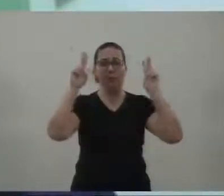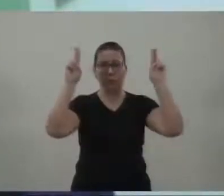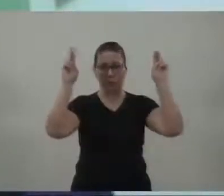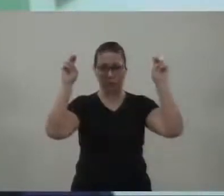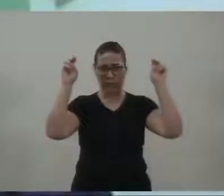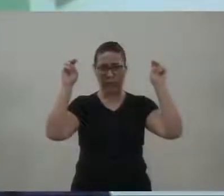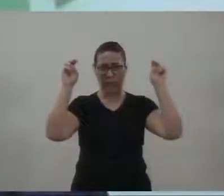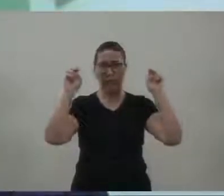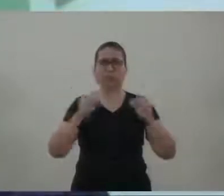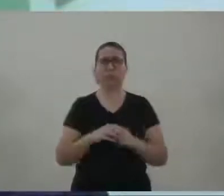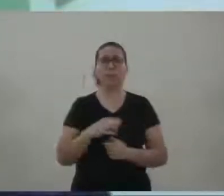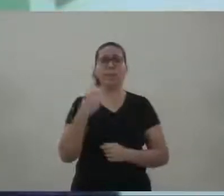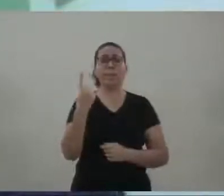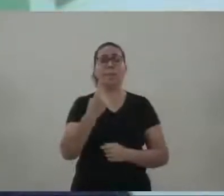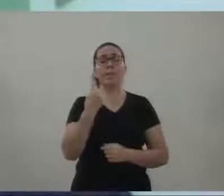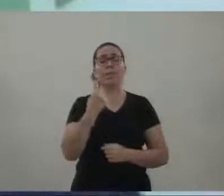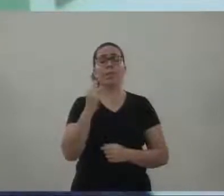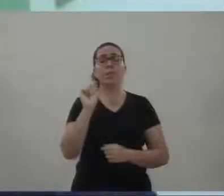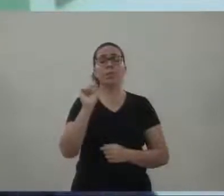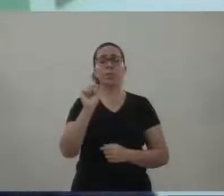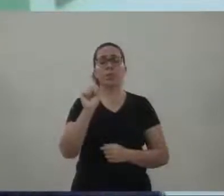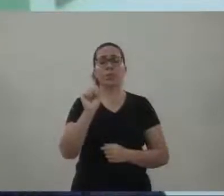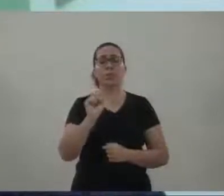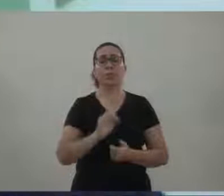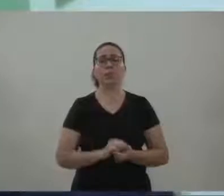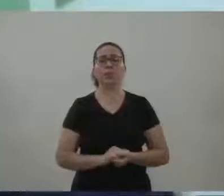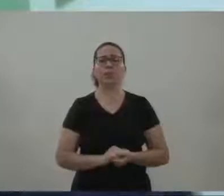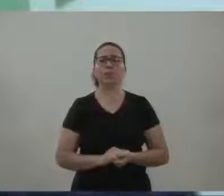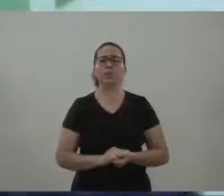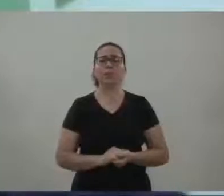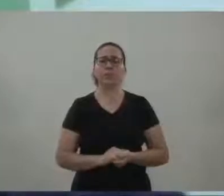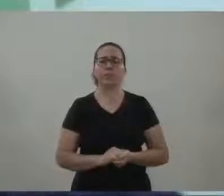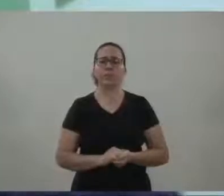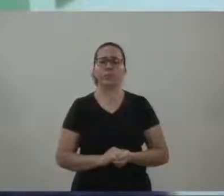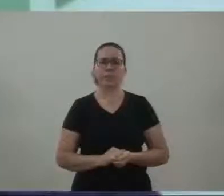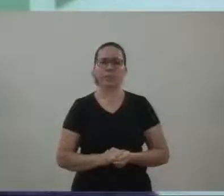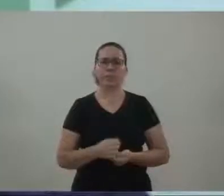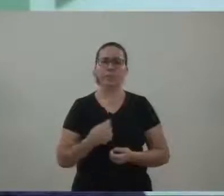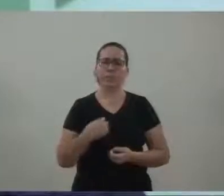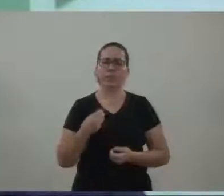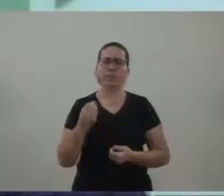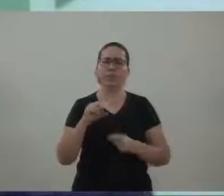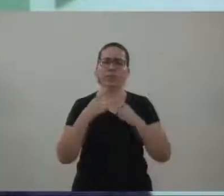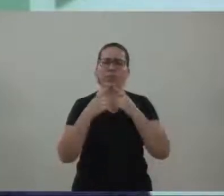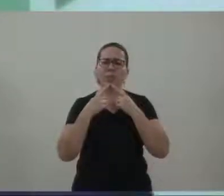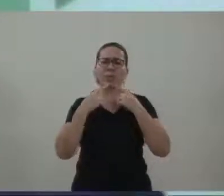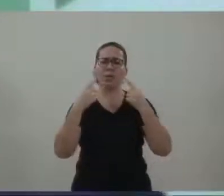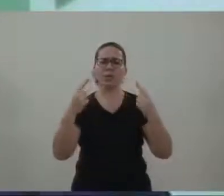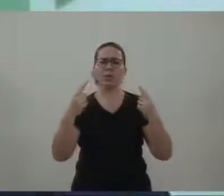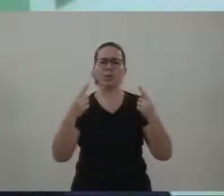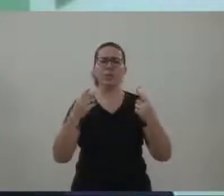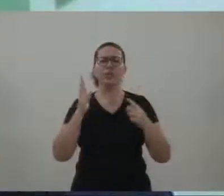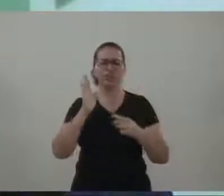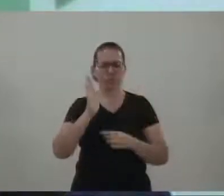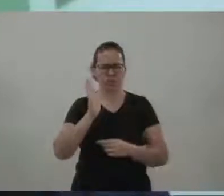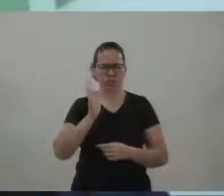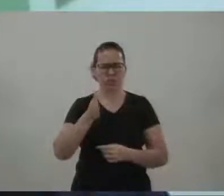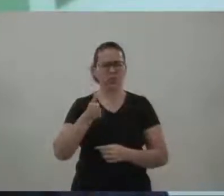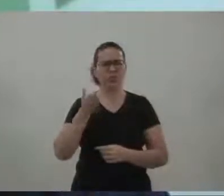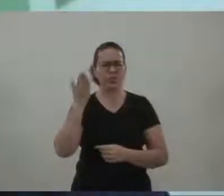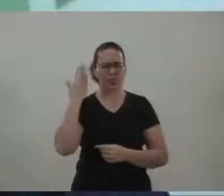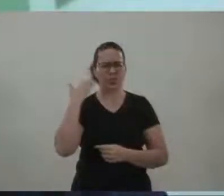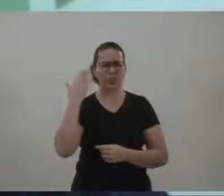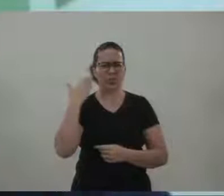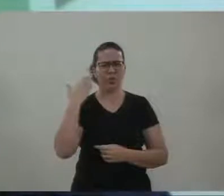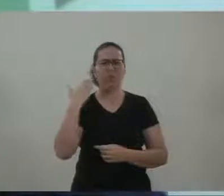né? O primeiro assunto é até trazer uma reivindicação. Nós já fizemos, e eu